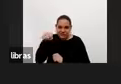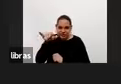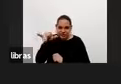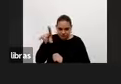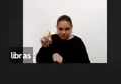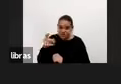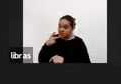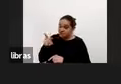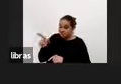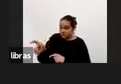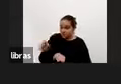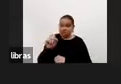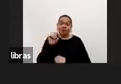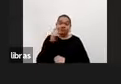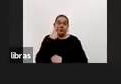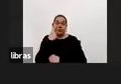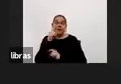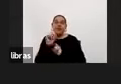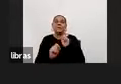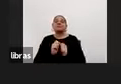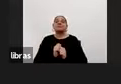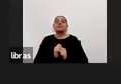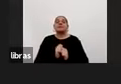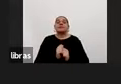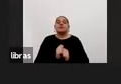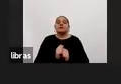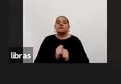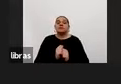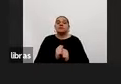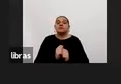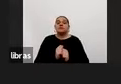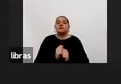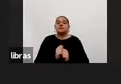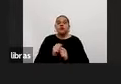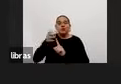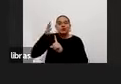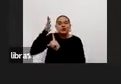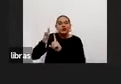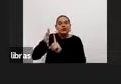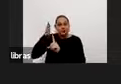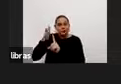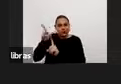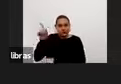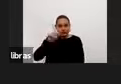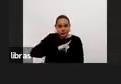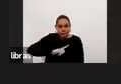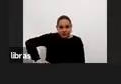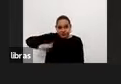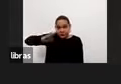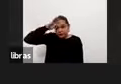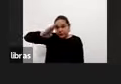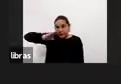Da Band News. Ele disse o seguinte, né, que o discurso do governo é o seguinte, olha,